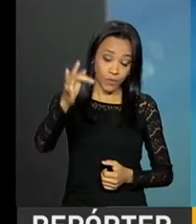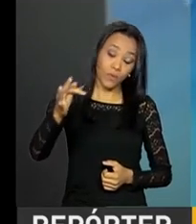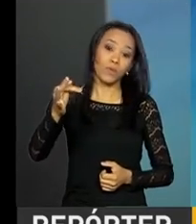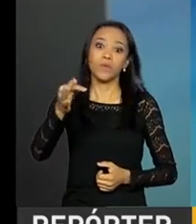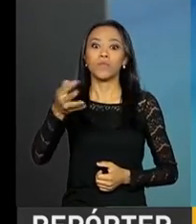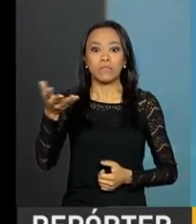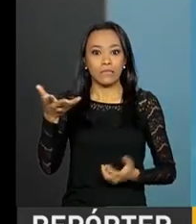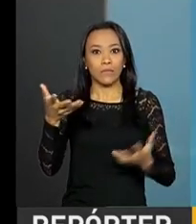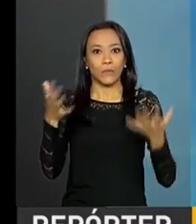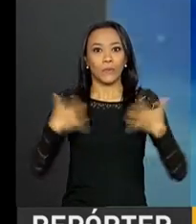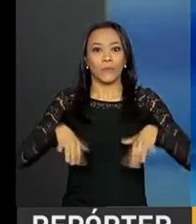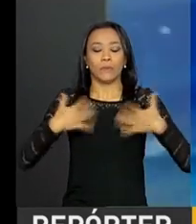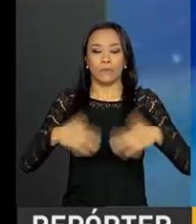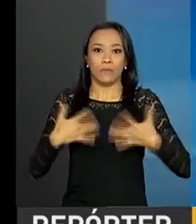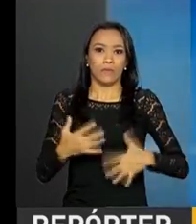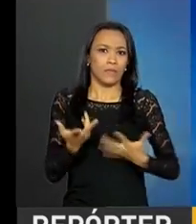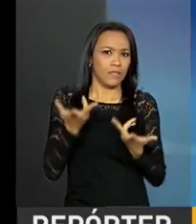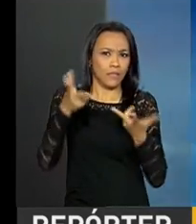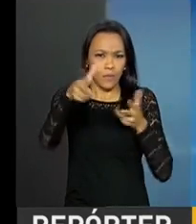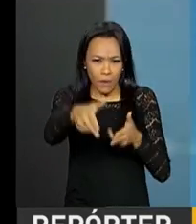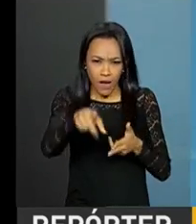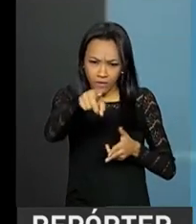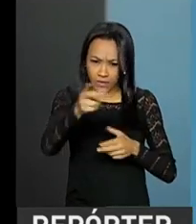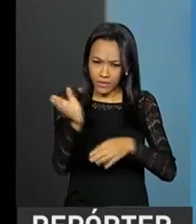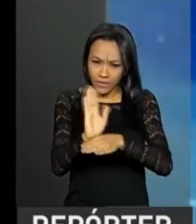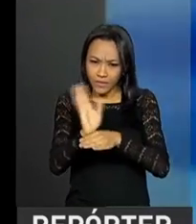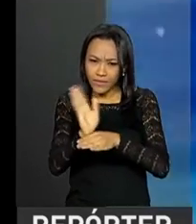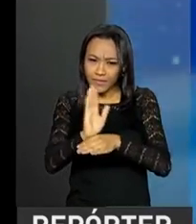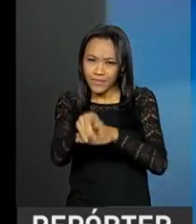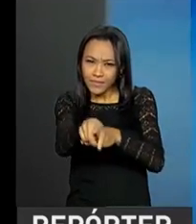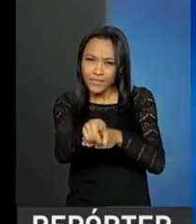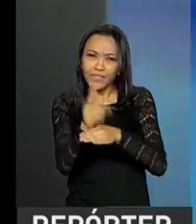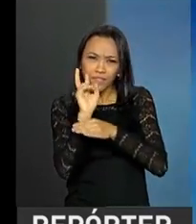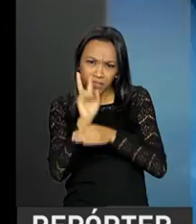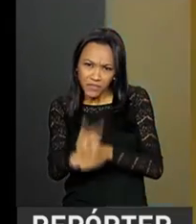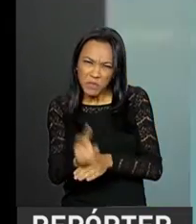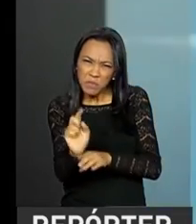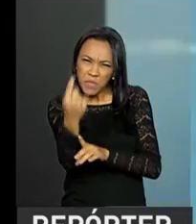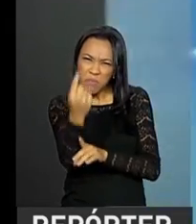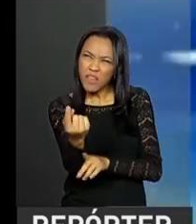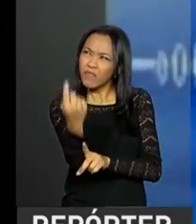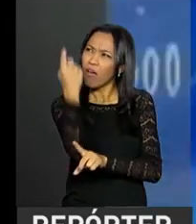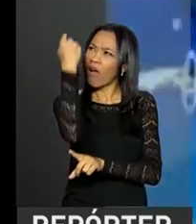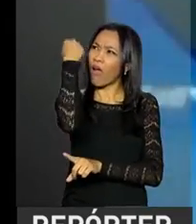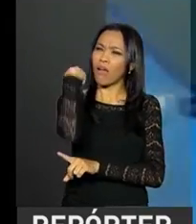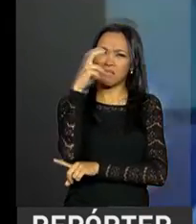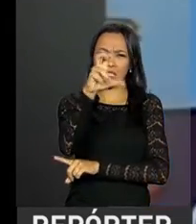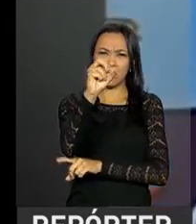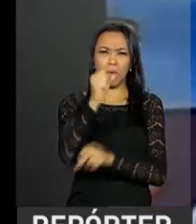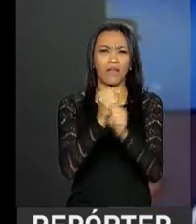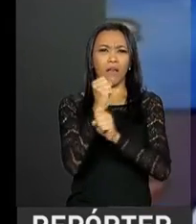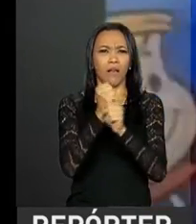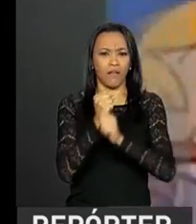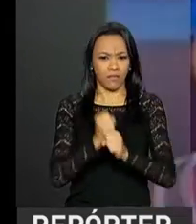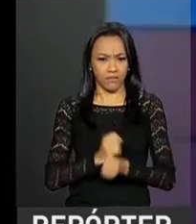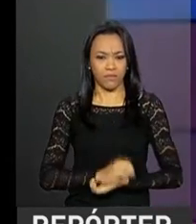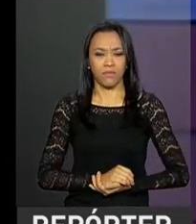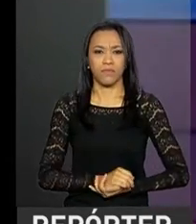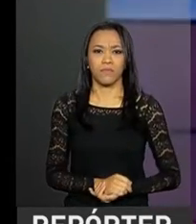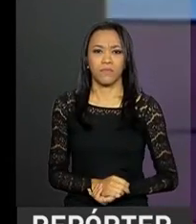pode não ser tão incrível quanto jackson que teve o primeiro episódio exibido há quase 50 anos